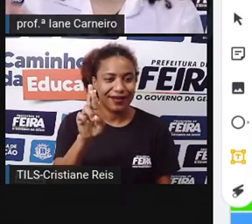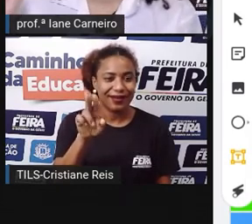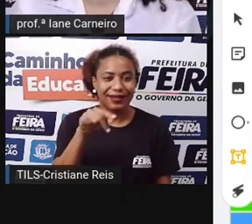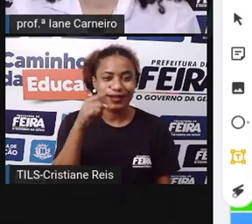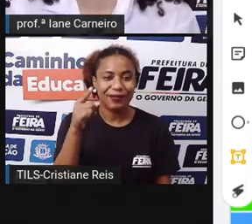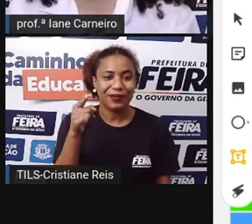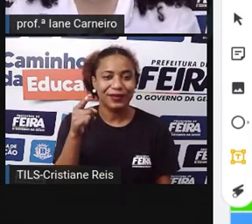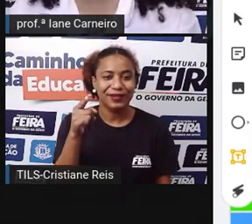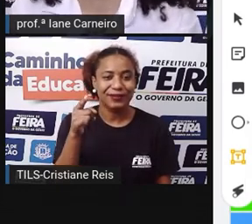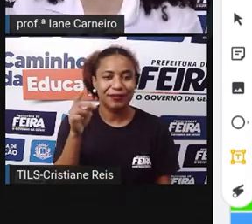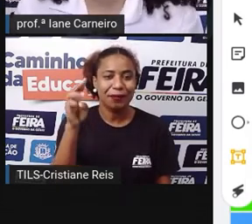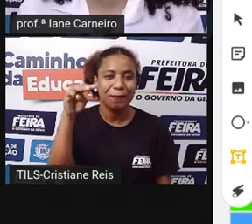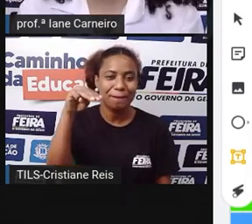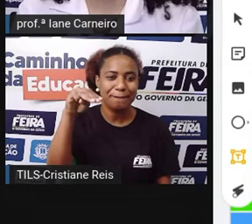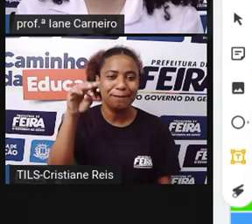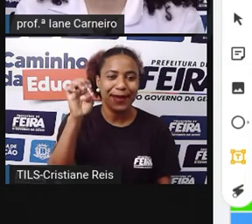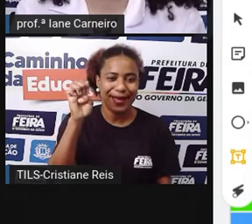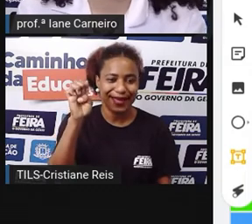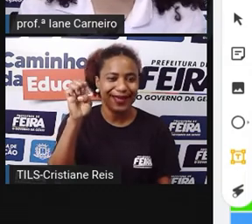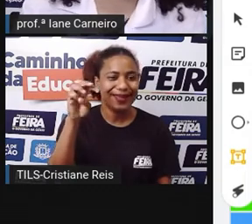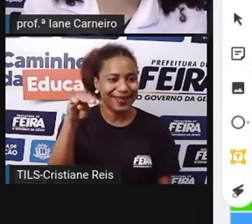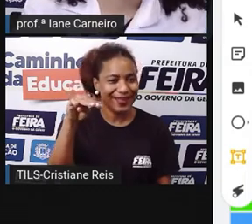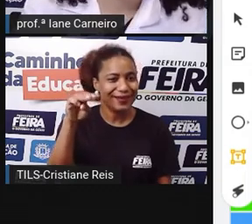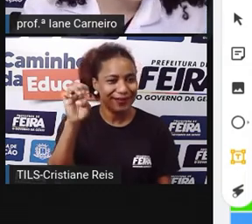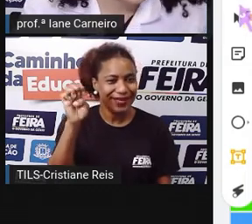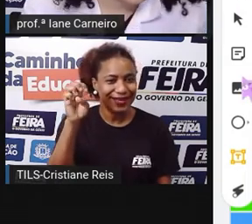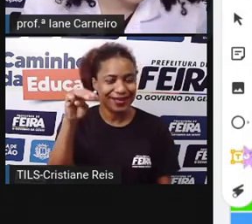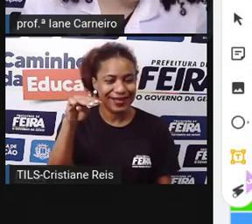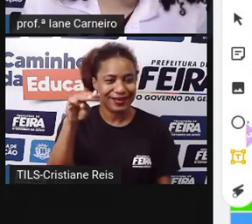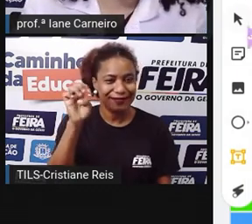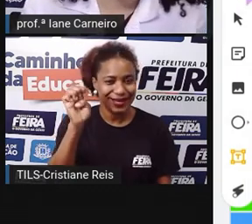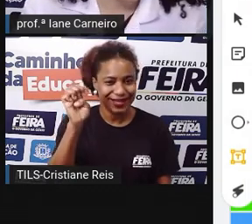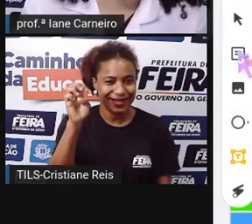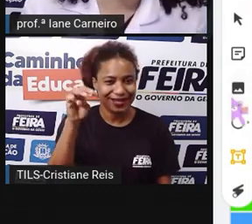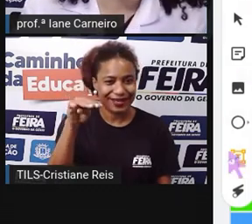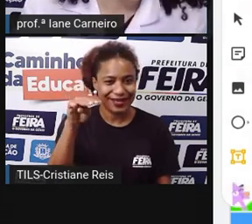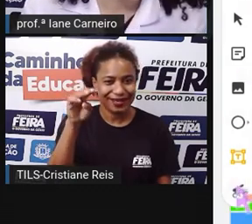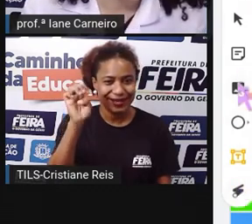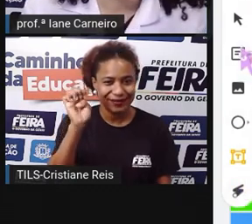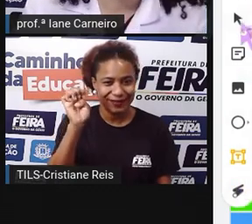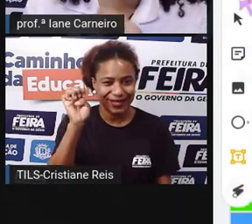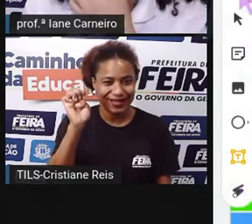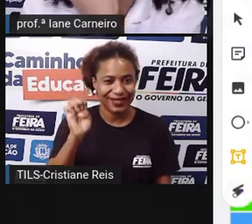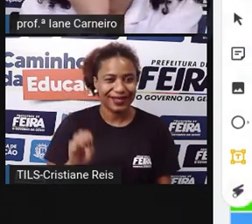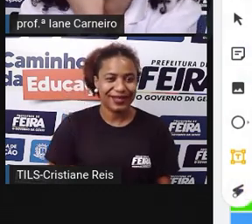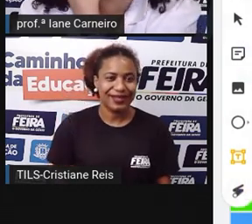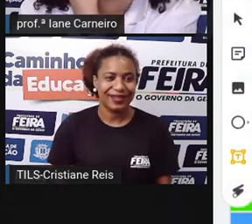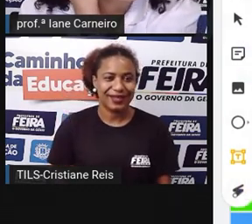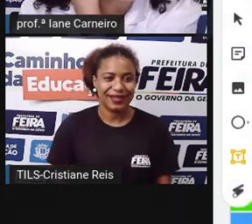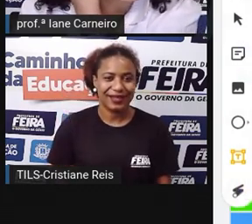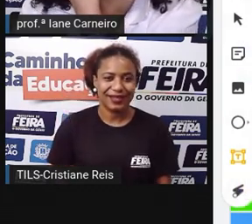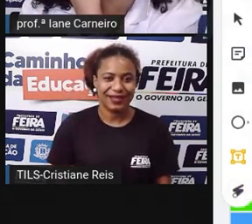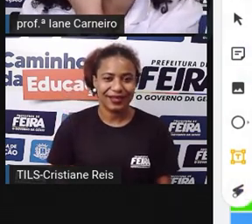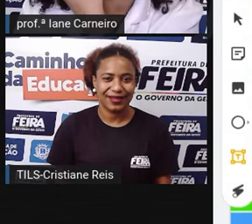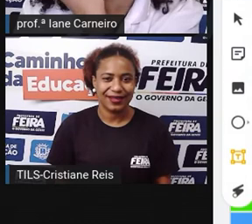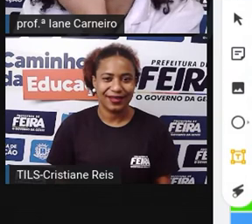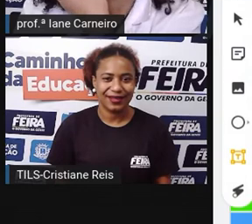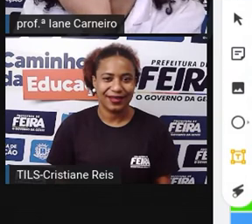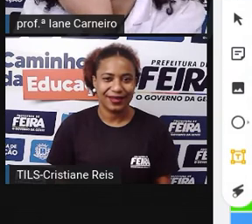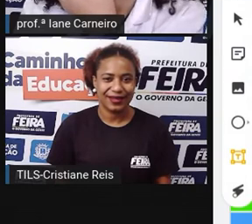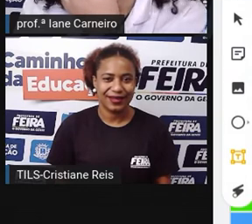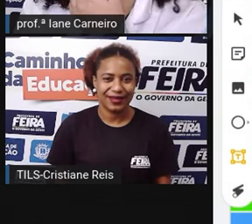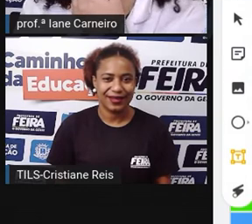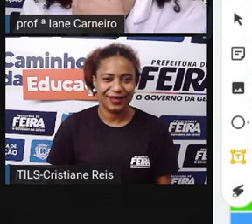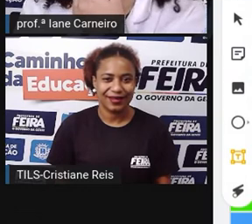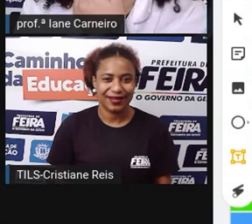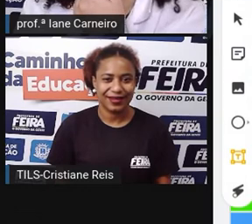Ver, né? É o mé. Deixa a Pró colocar separado. Pró não vai fazer de cursivo, não, porque tá aparecendo, tá juntinho,